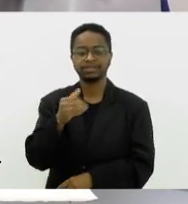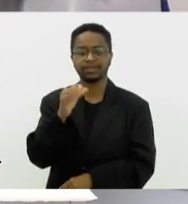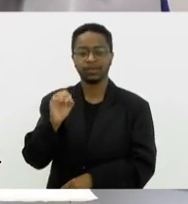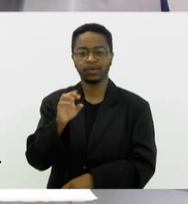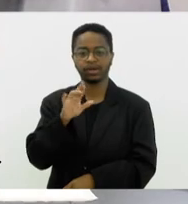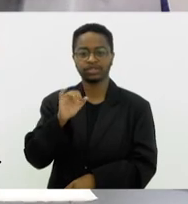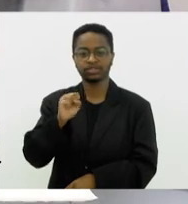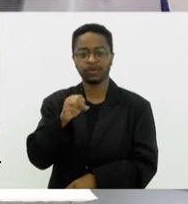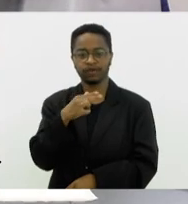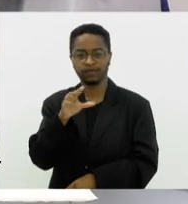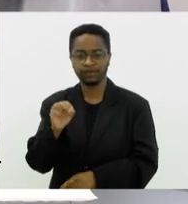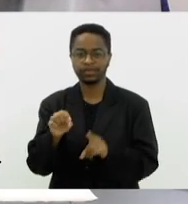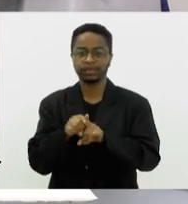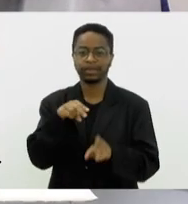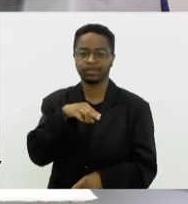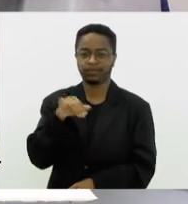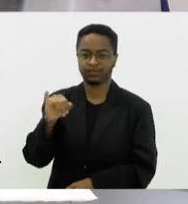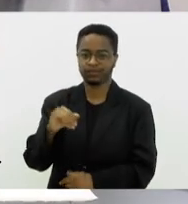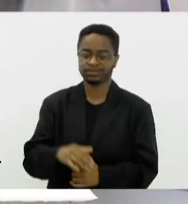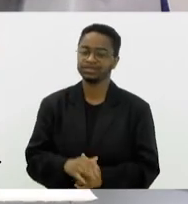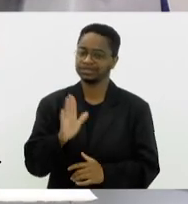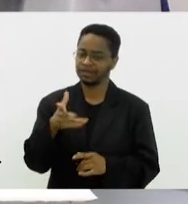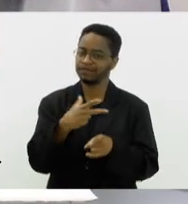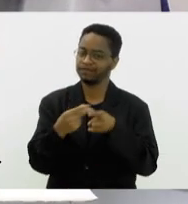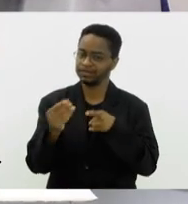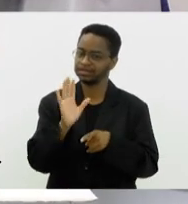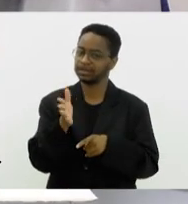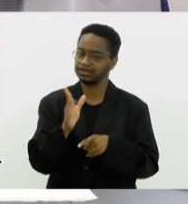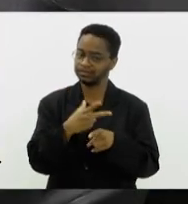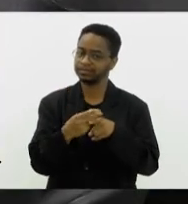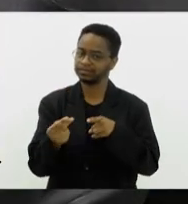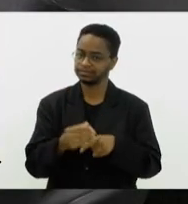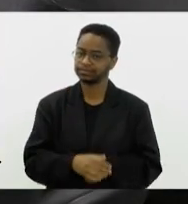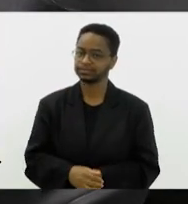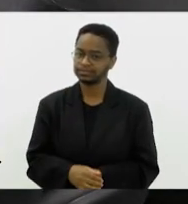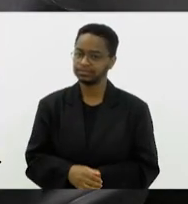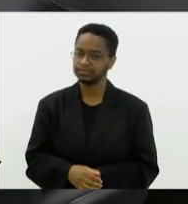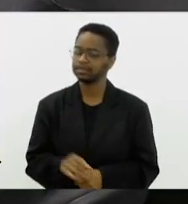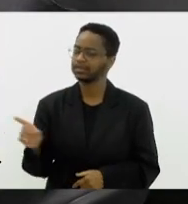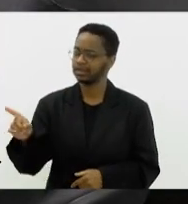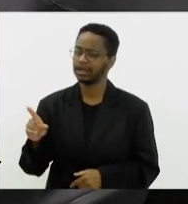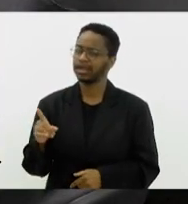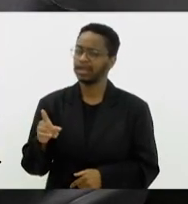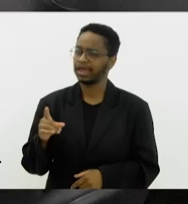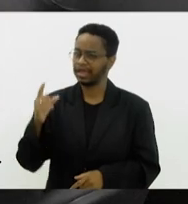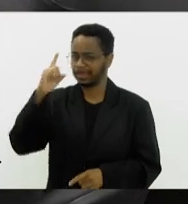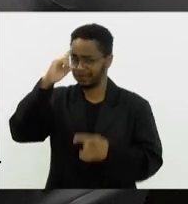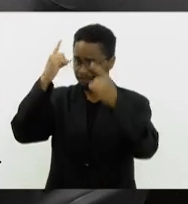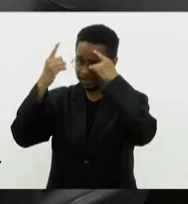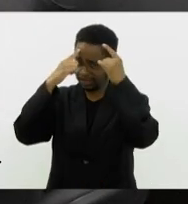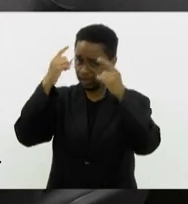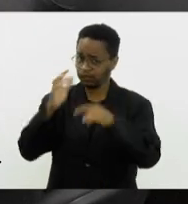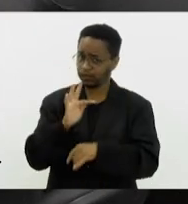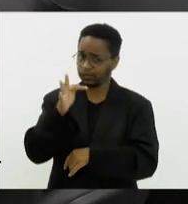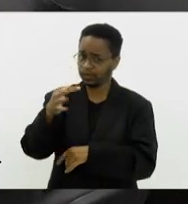São Cristóvão e o Nova Iguaçu. Já foram campeões. Nova Iguaçu só está fazendo um prognóstico. O futuro campeão esse